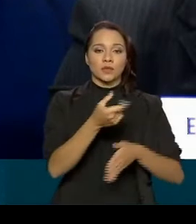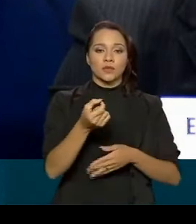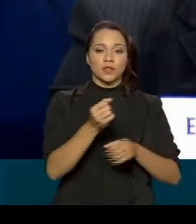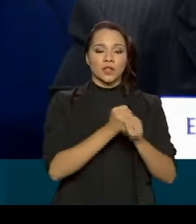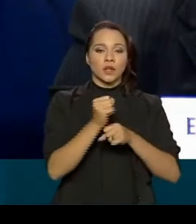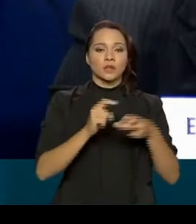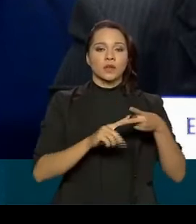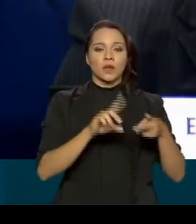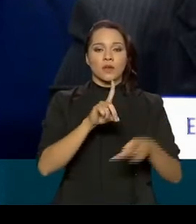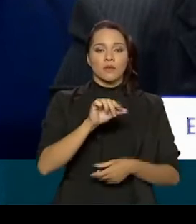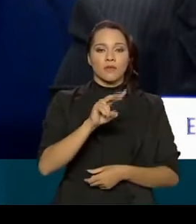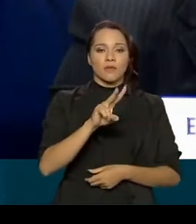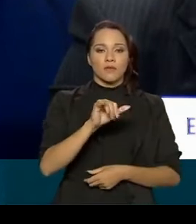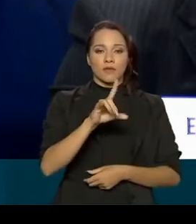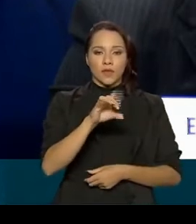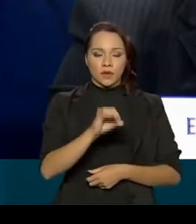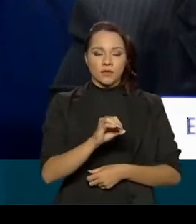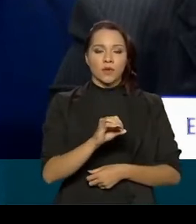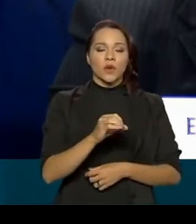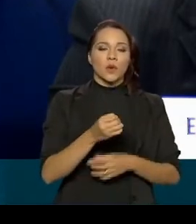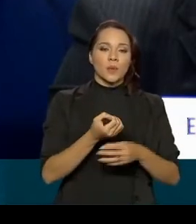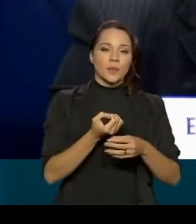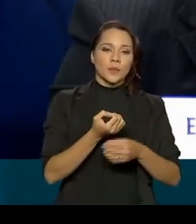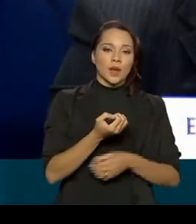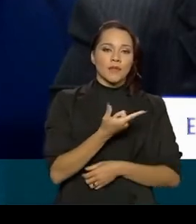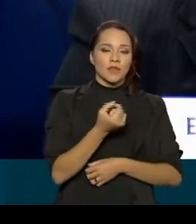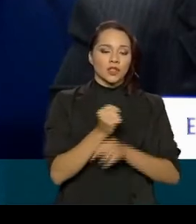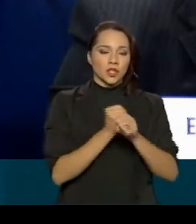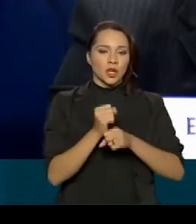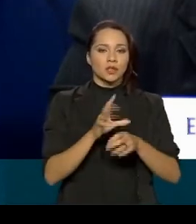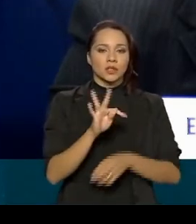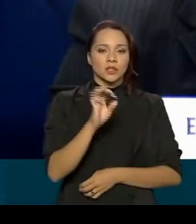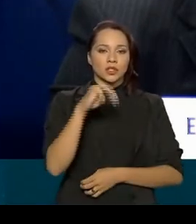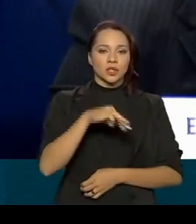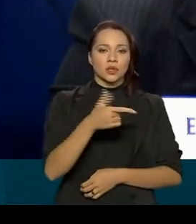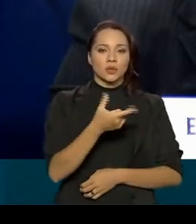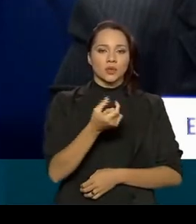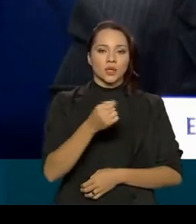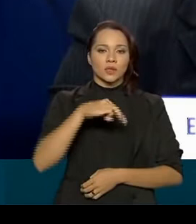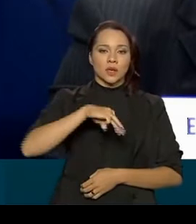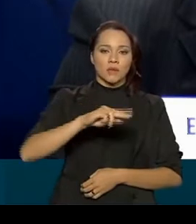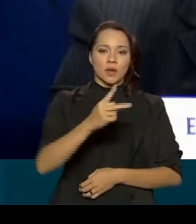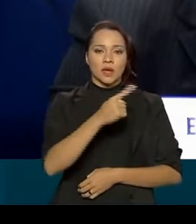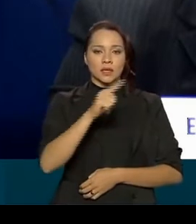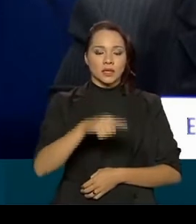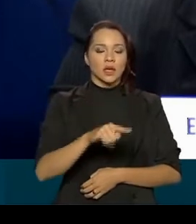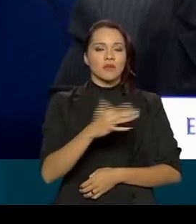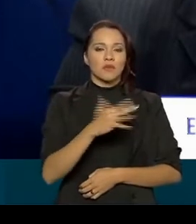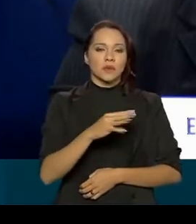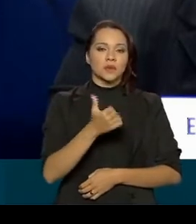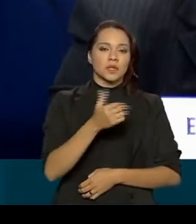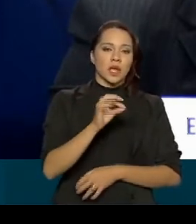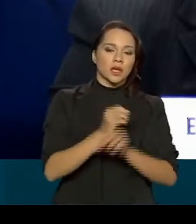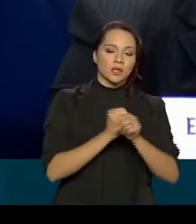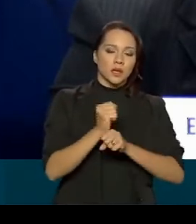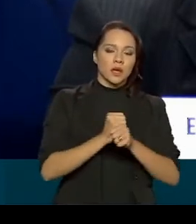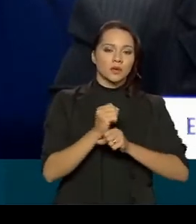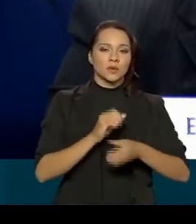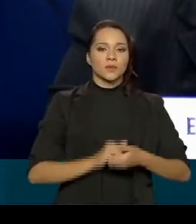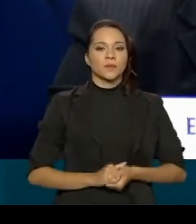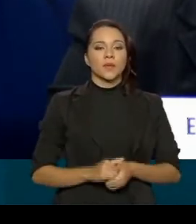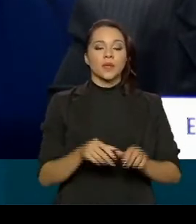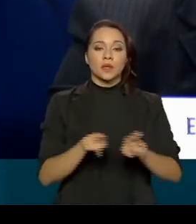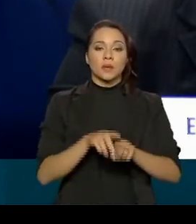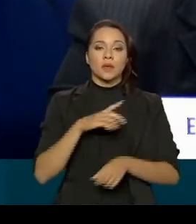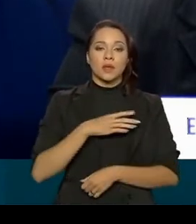Vivo 600 MHz para uma outorga de 20 anos, a TIM 200 MHz para uma faixa de 10 anos, e